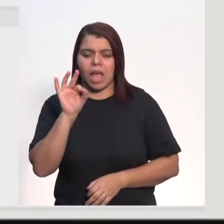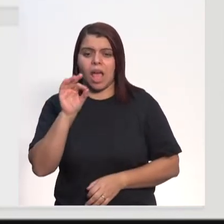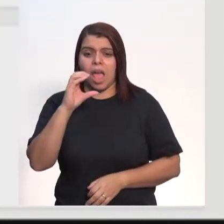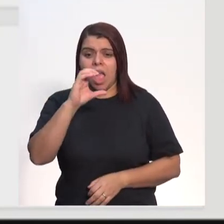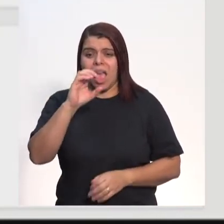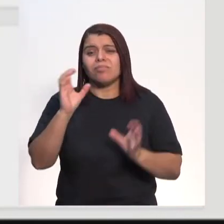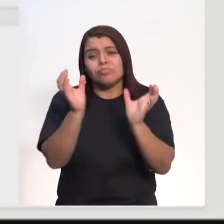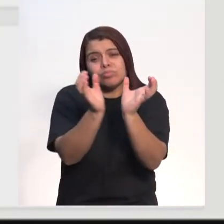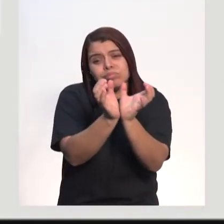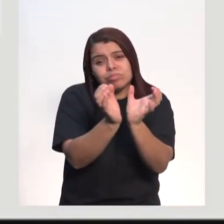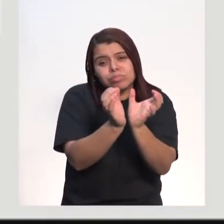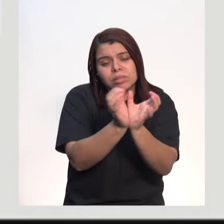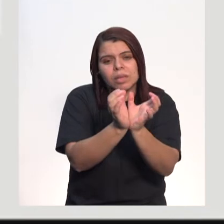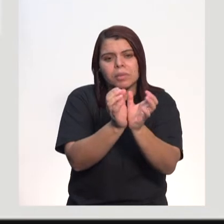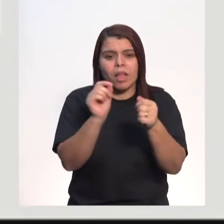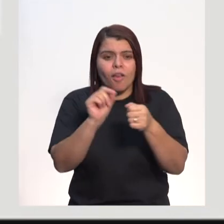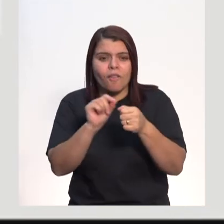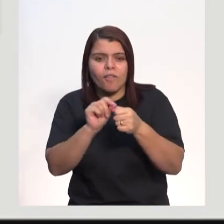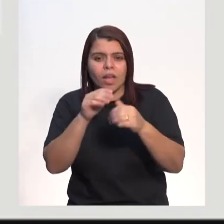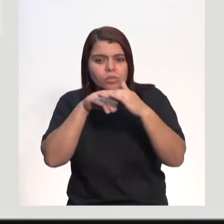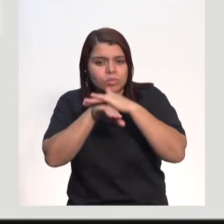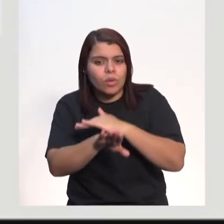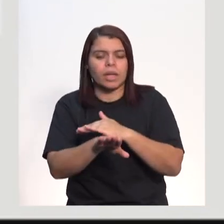criar uma equipe ou ingressar nela,